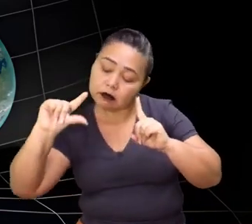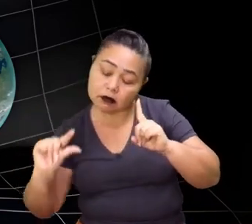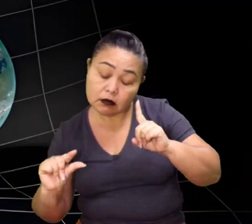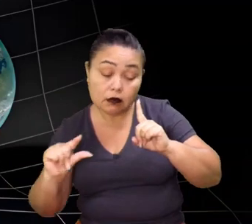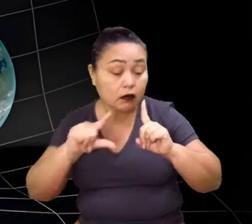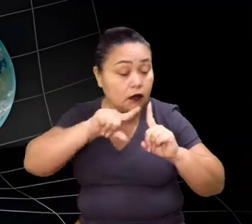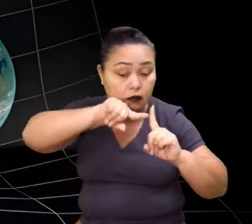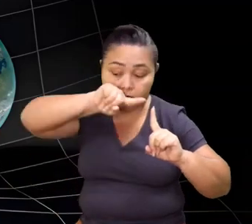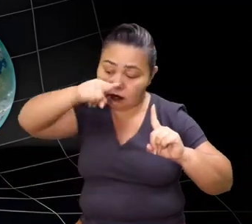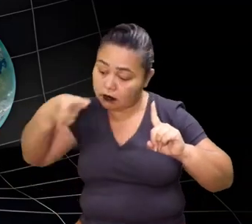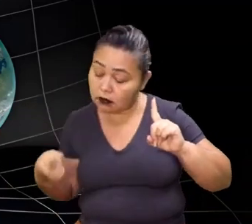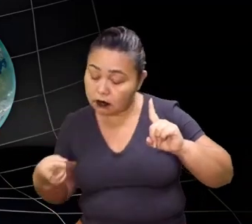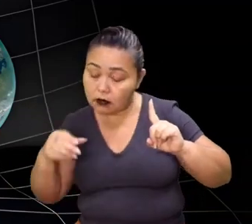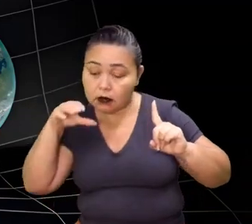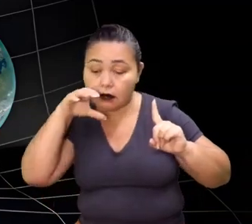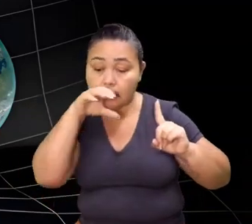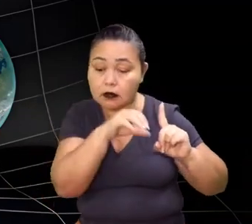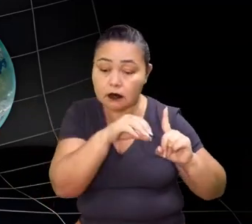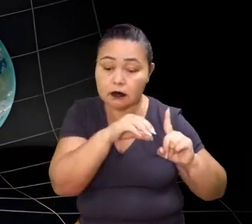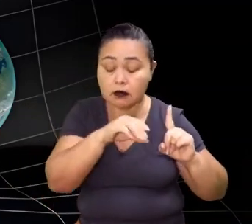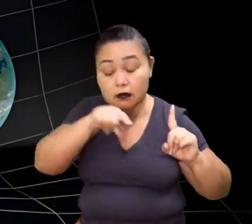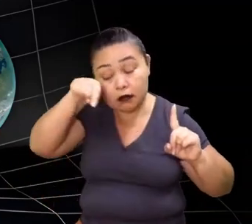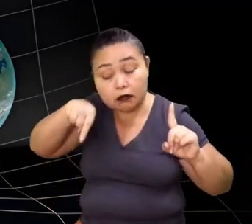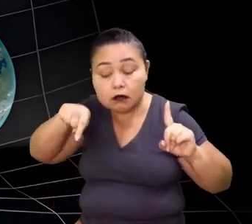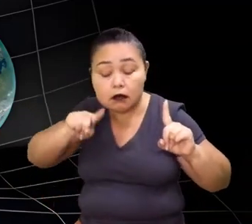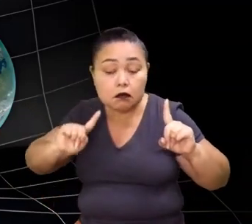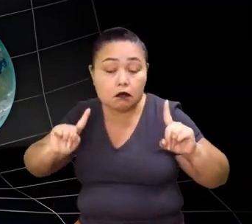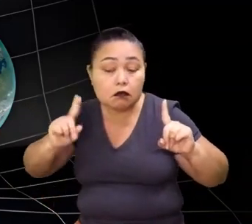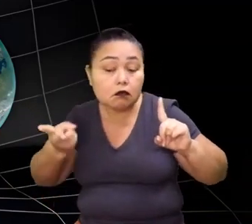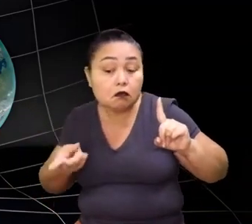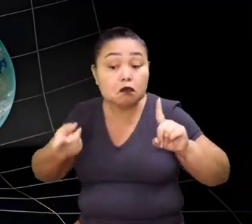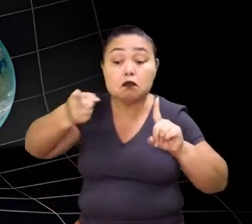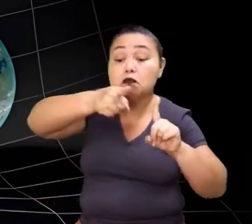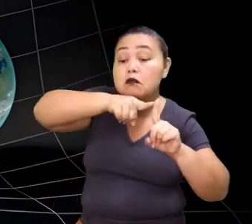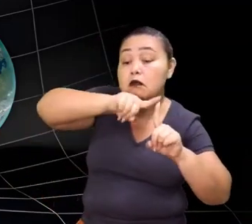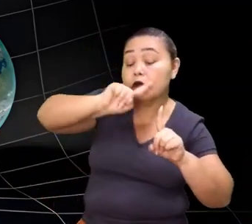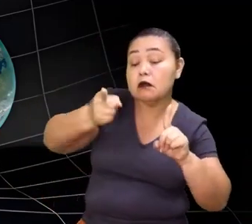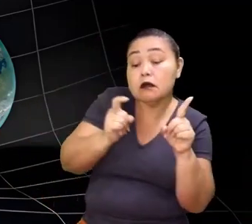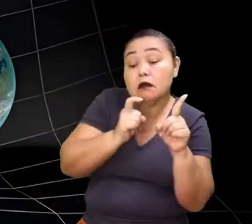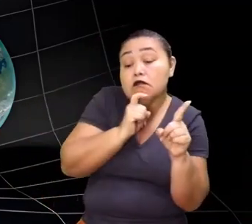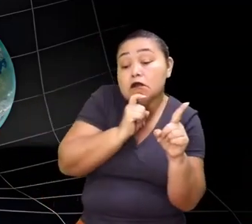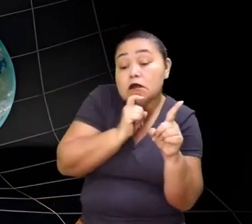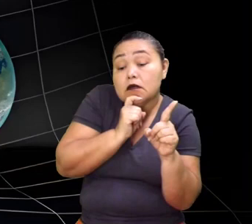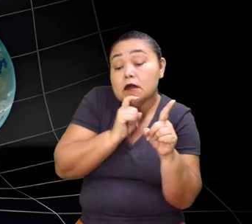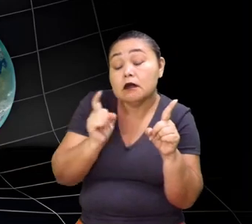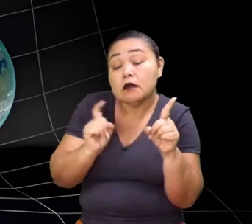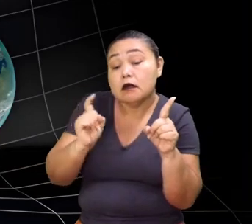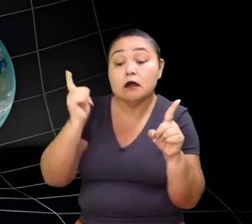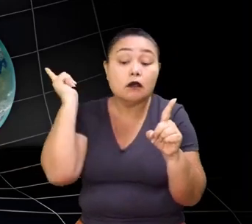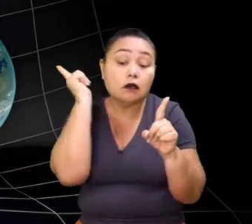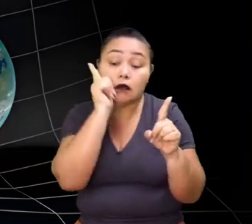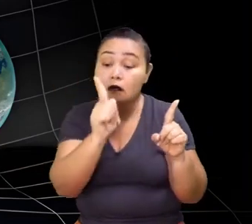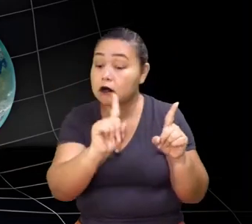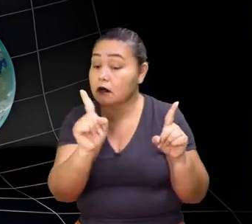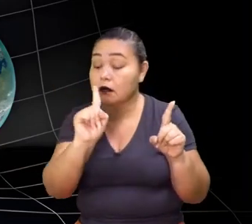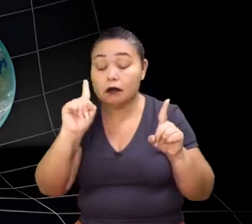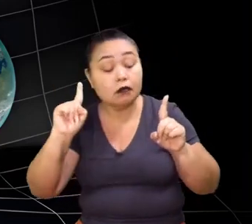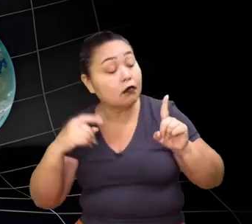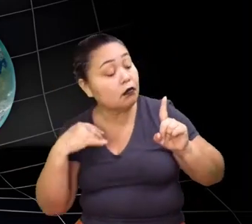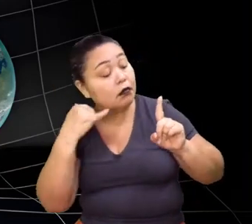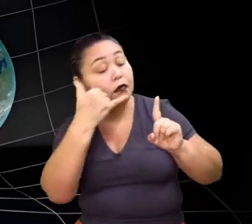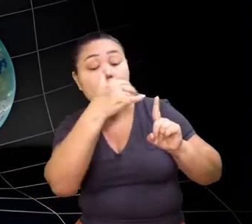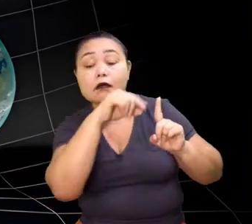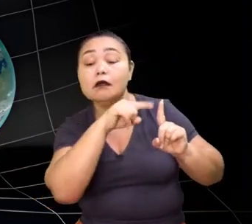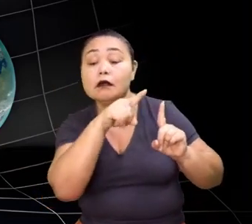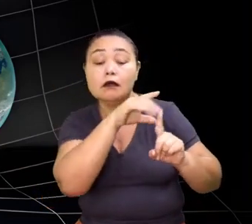automaticamente esquenta mas o de baixo não vai pro alto um lugar frio um corpo frio ele não consegue mandar energia pro